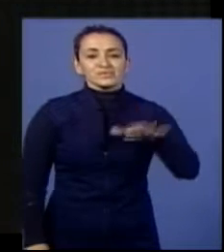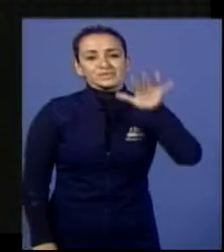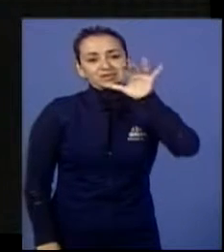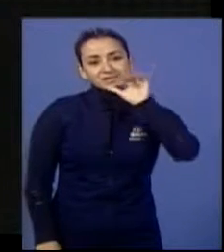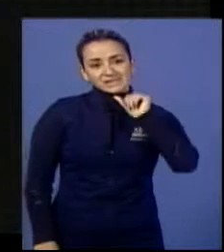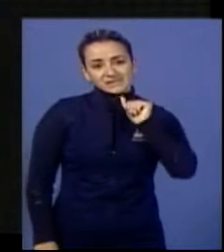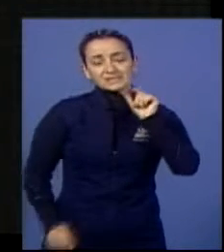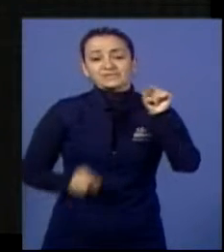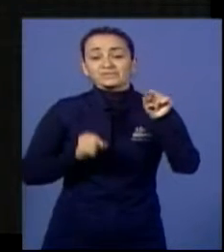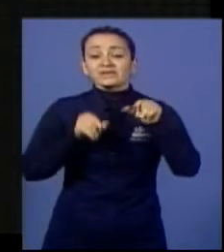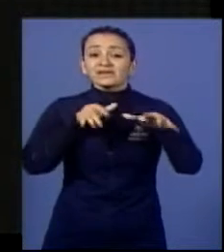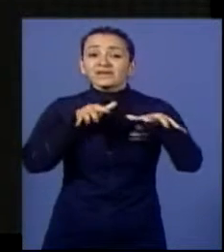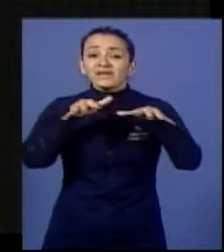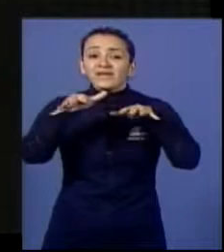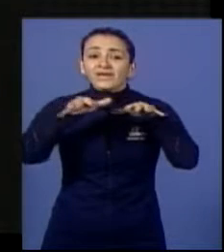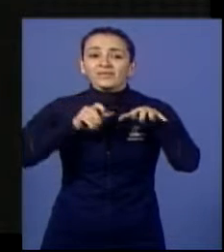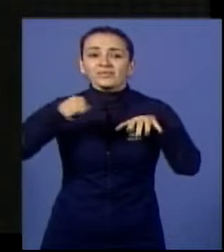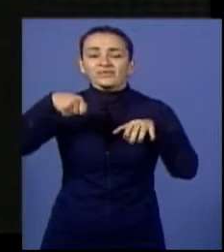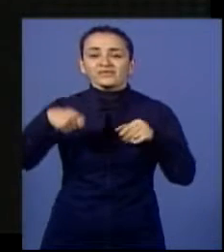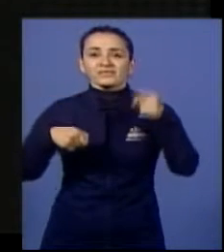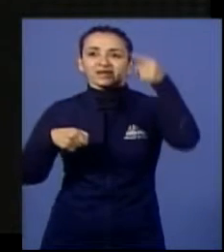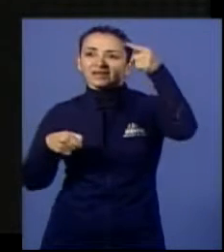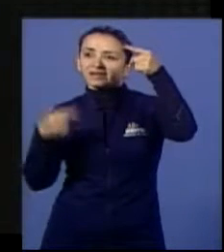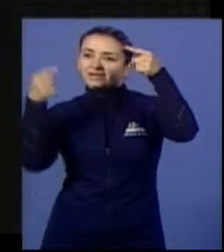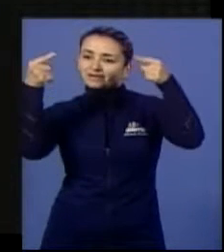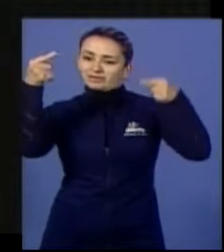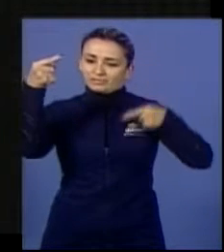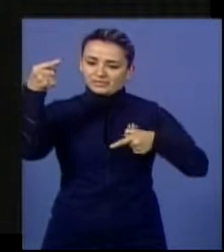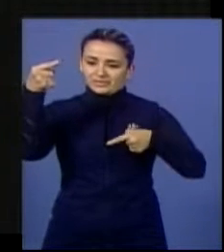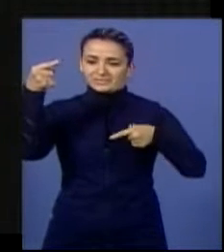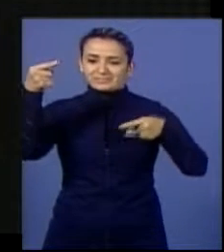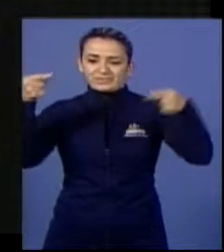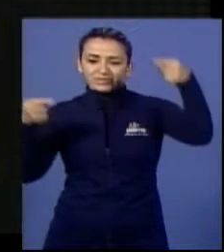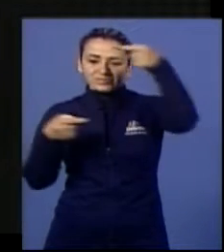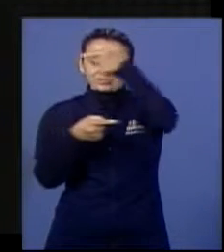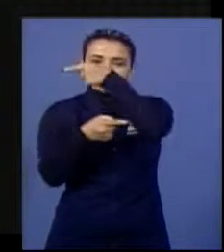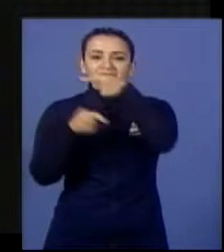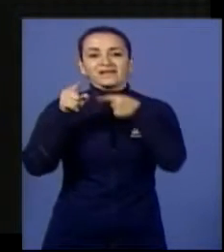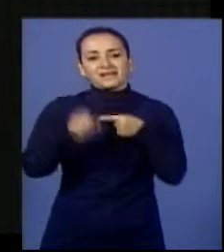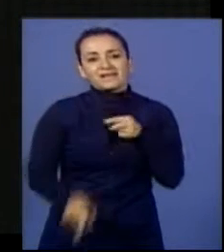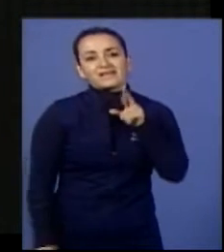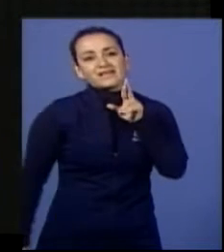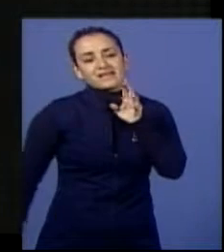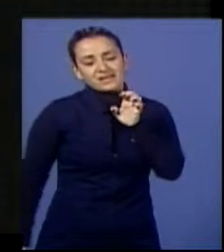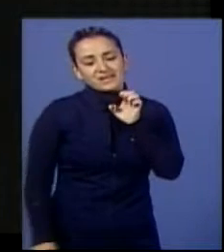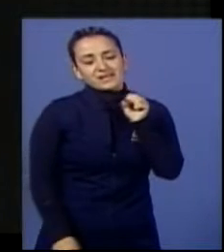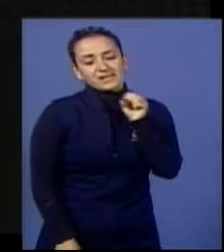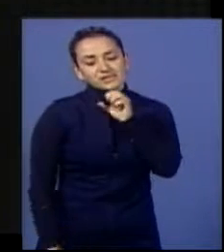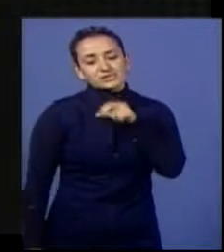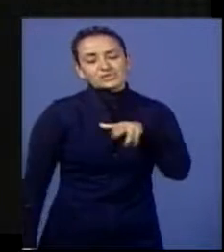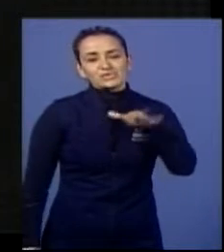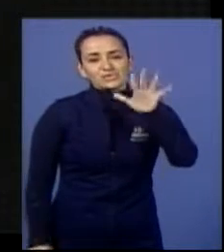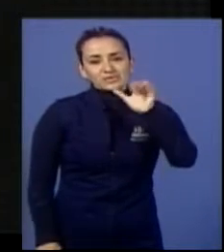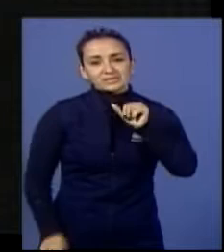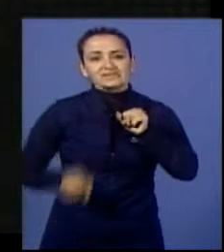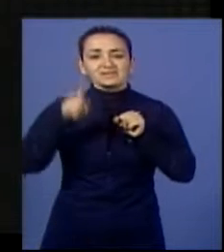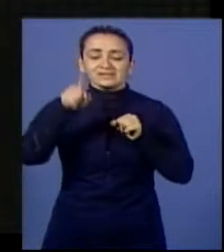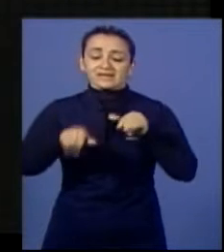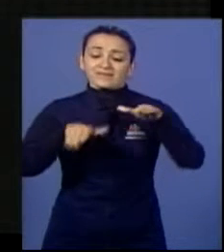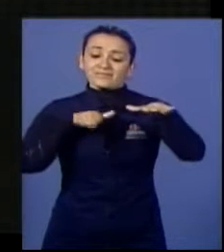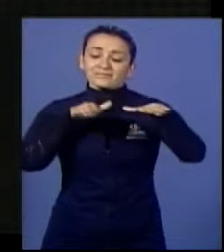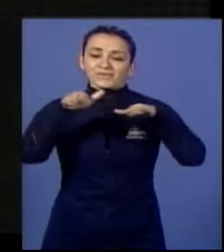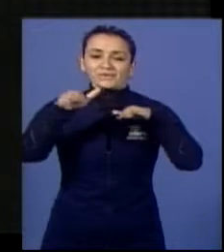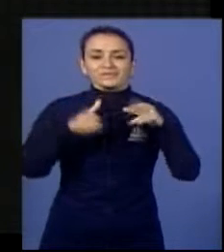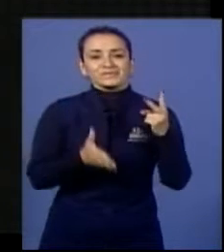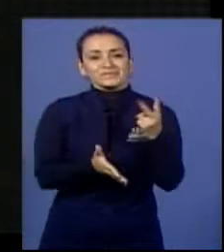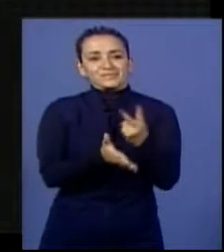a deslocalização dessas ligações. Eu não localizo onde estão essas ligações duplas aqui. Essas ligações duplas, elas são móveis.